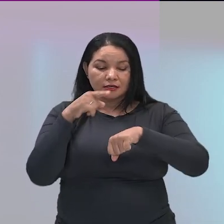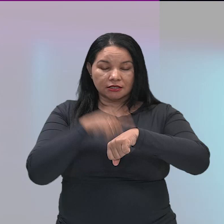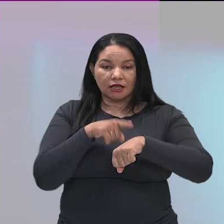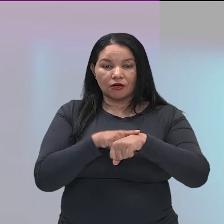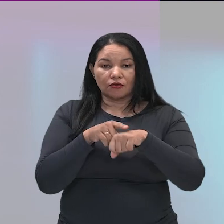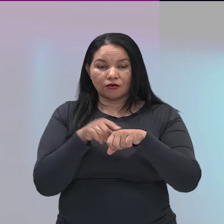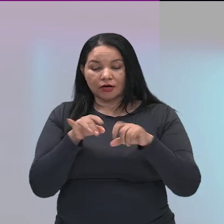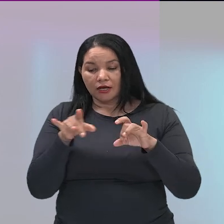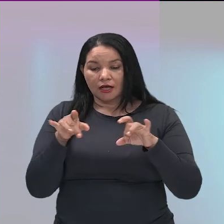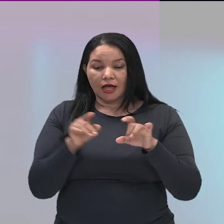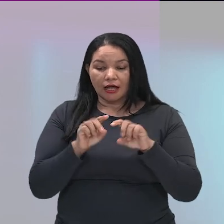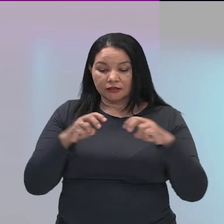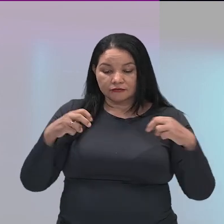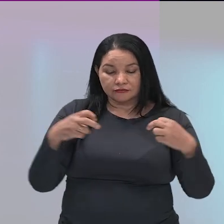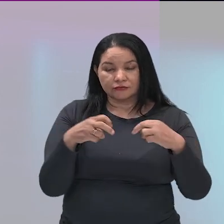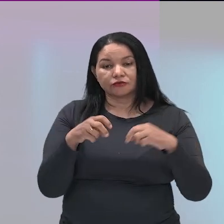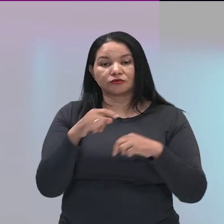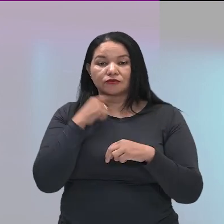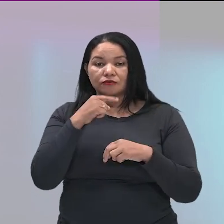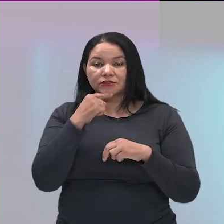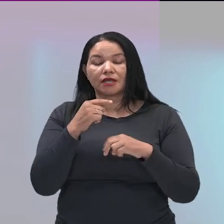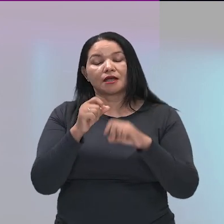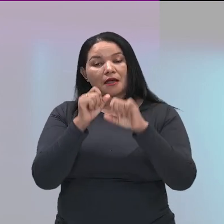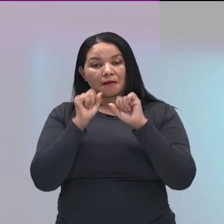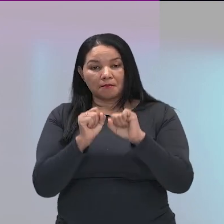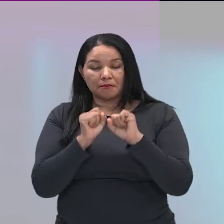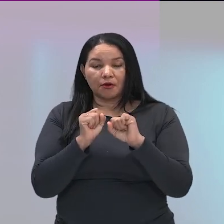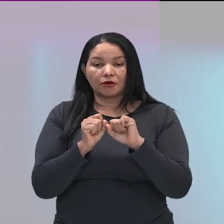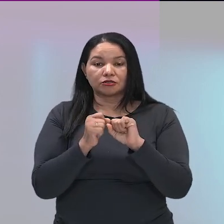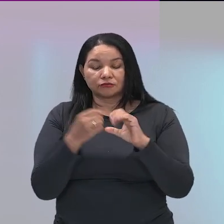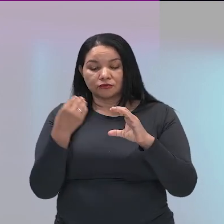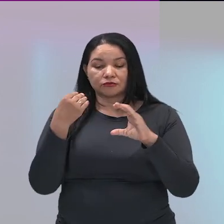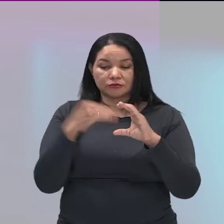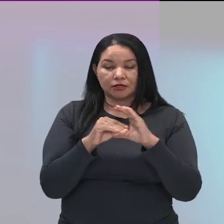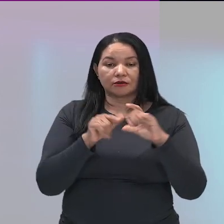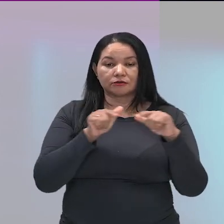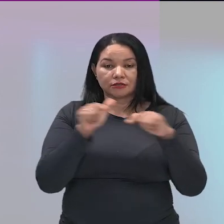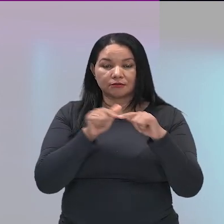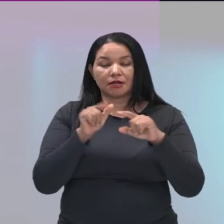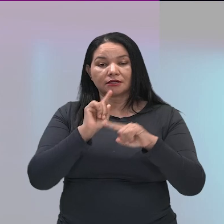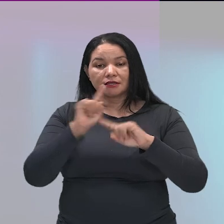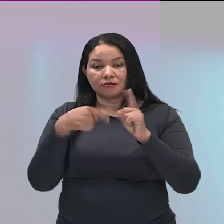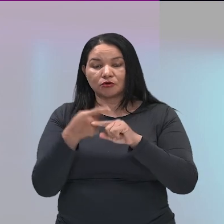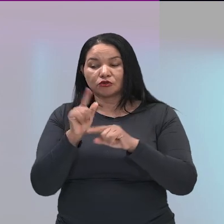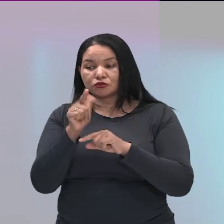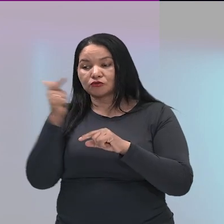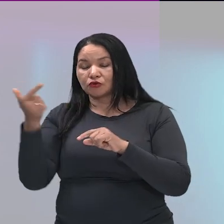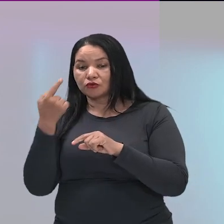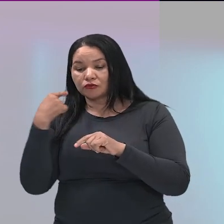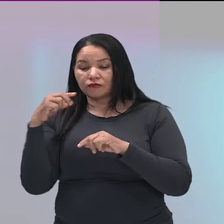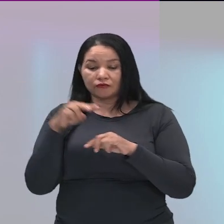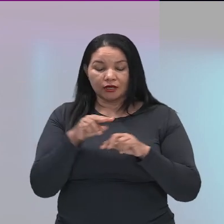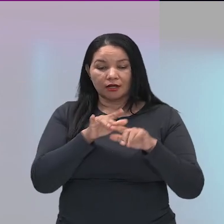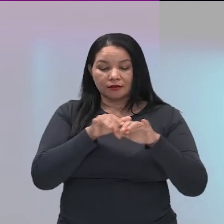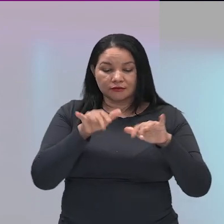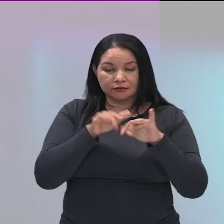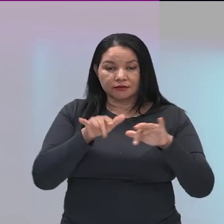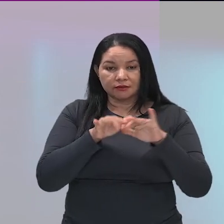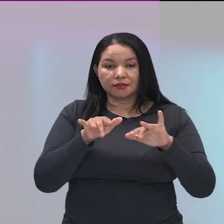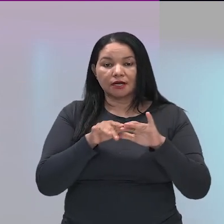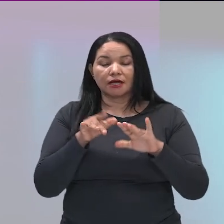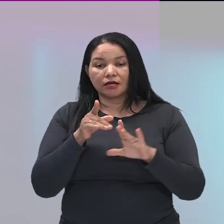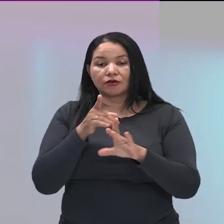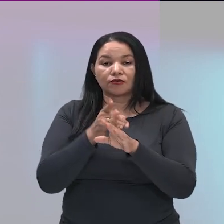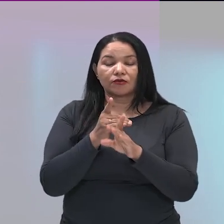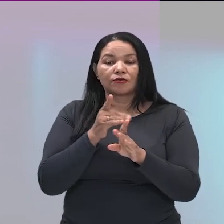mas você pode o quê? Você pode deixar o seu trabalho lá e, de repente, o outro vai em outro momento, vai lá, acrescenta